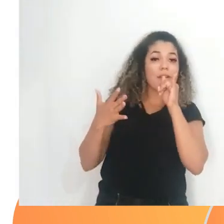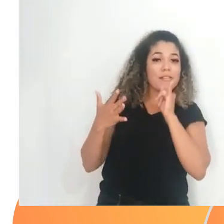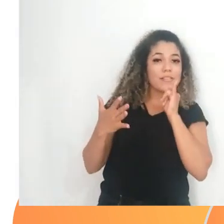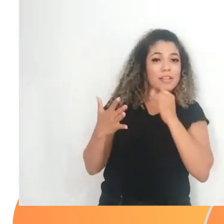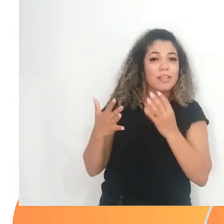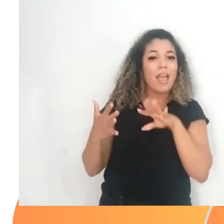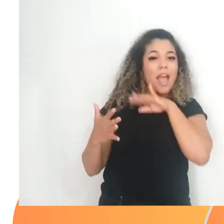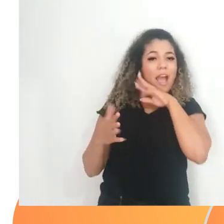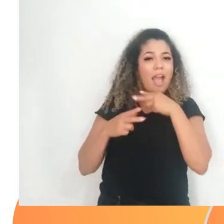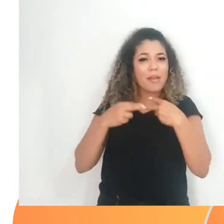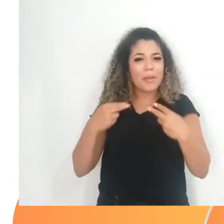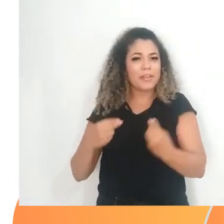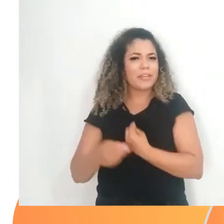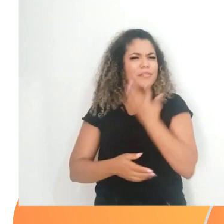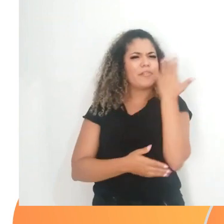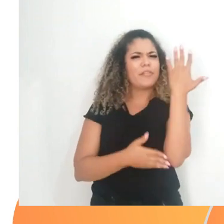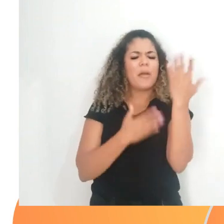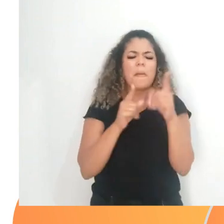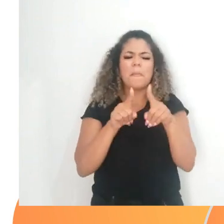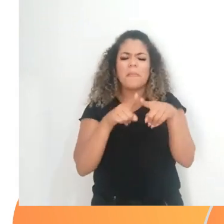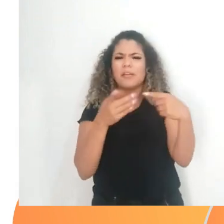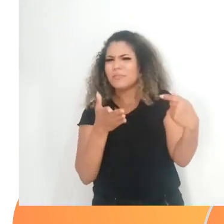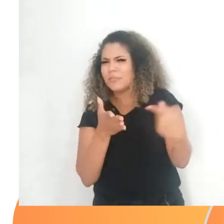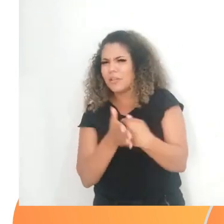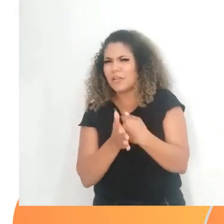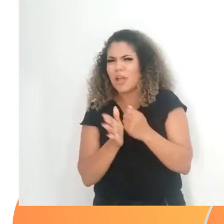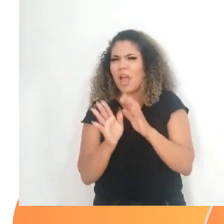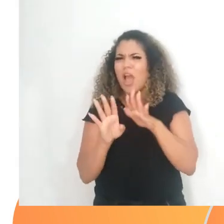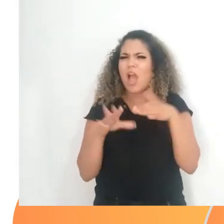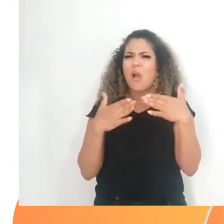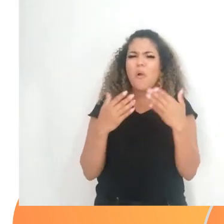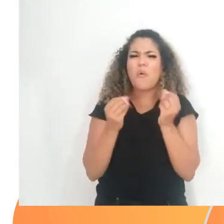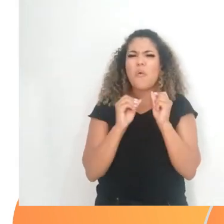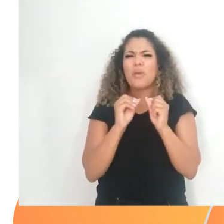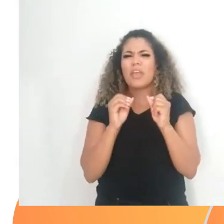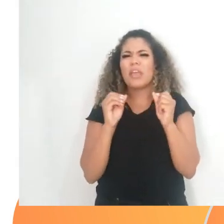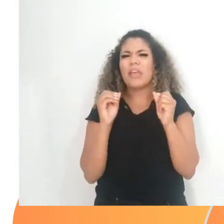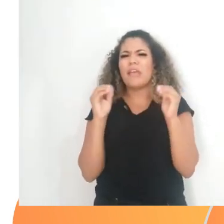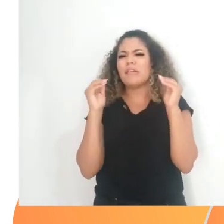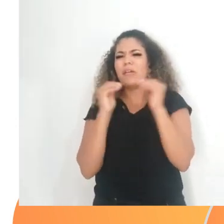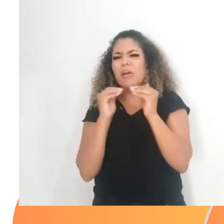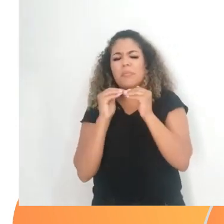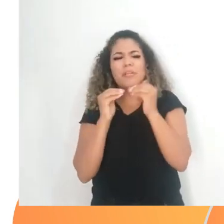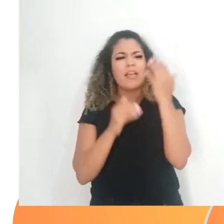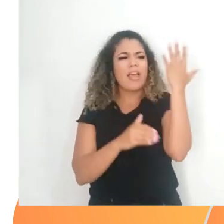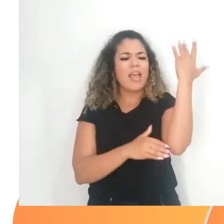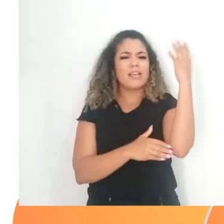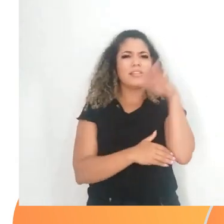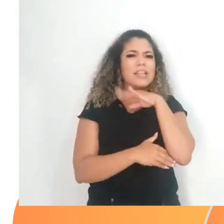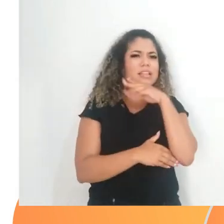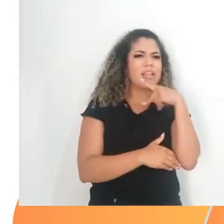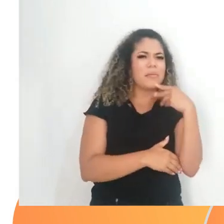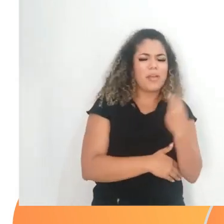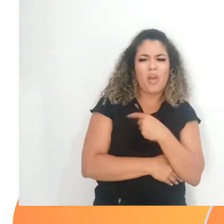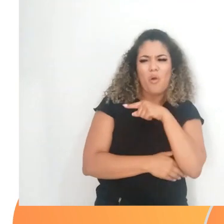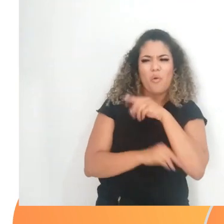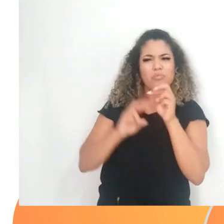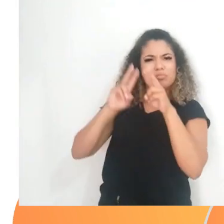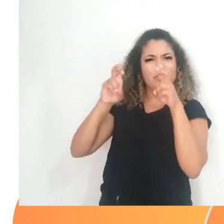animais arbóreos, mas a gente se pergunta quais são as semelhanças entre os animais arbóreos e os